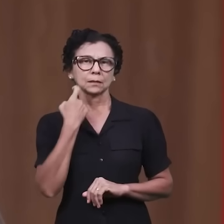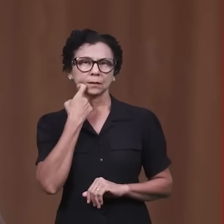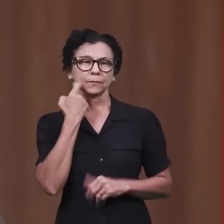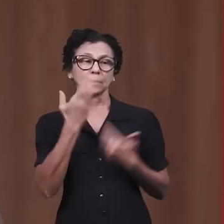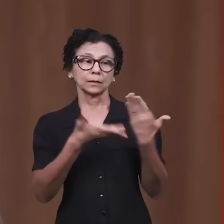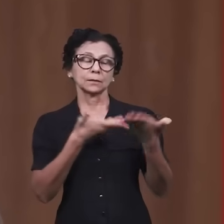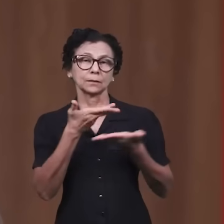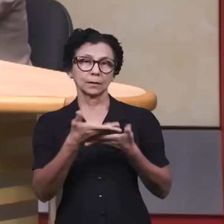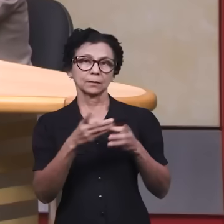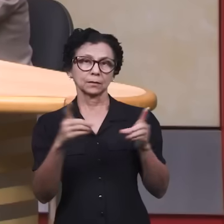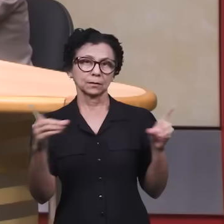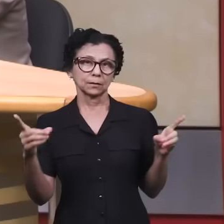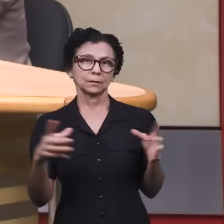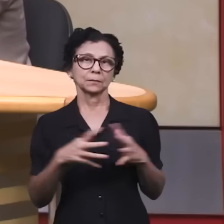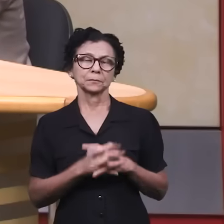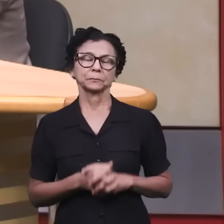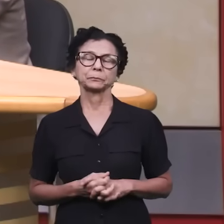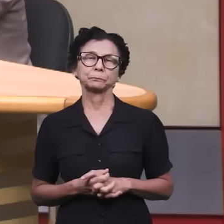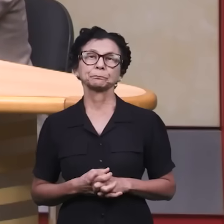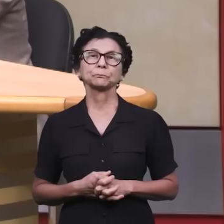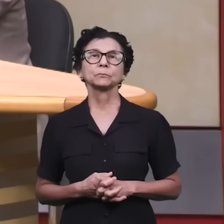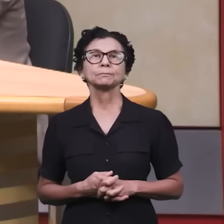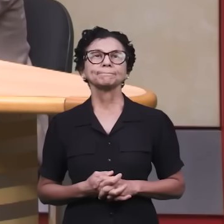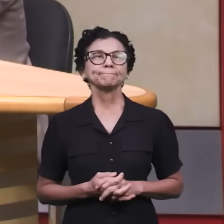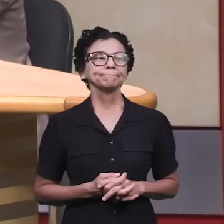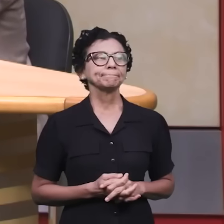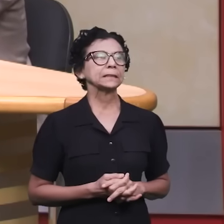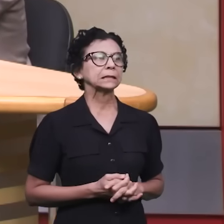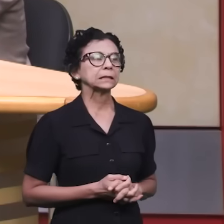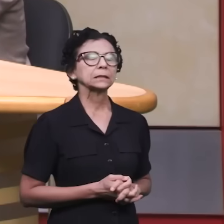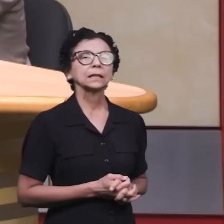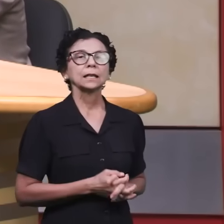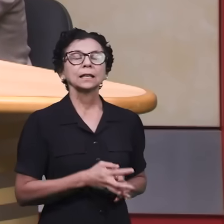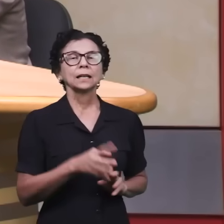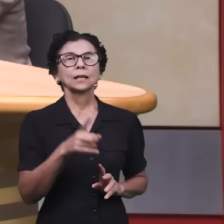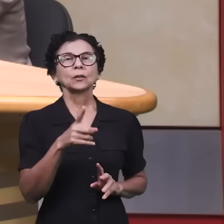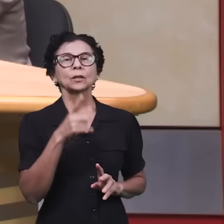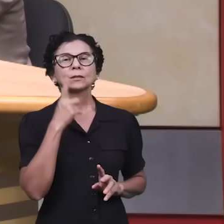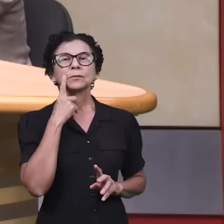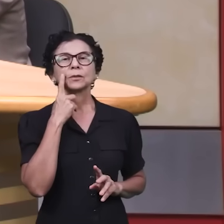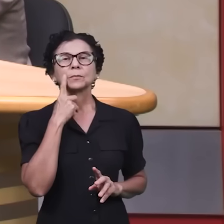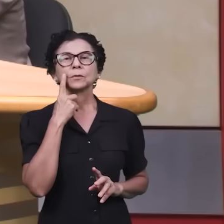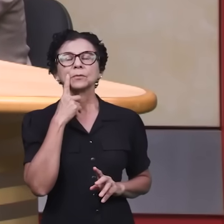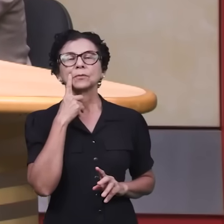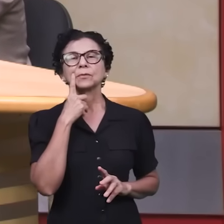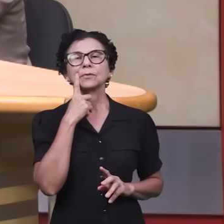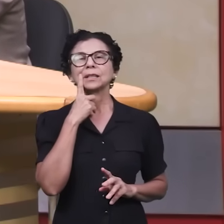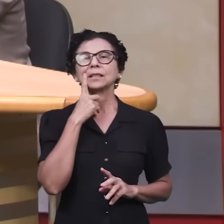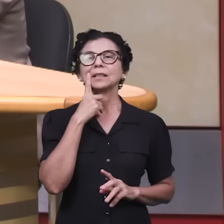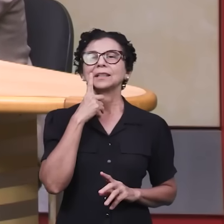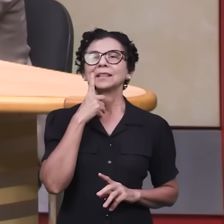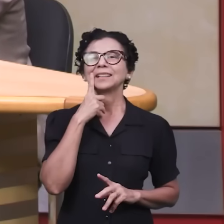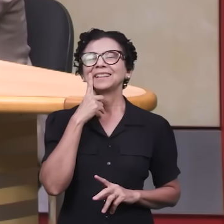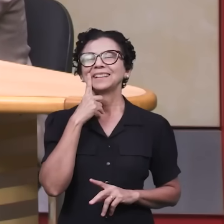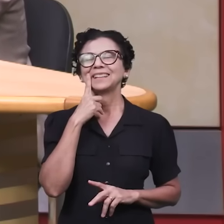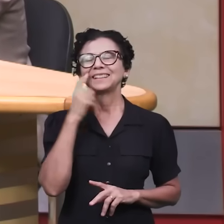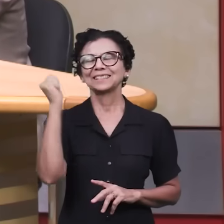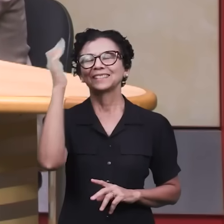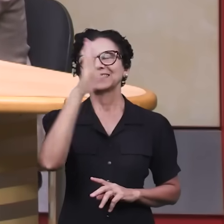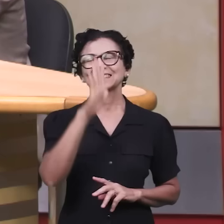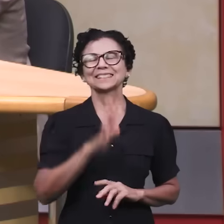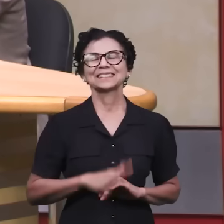que nós damos àquela igreja lá. Maravilha, né? Agora vamos puxar um pouquinho então aqui para o nosso exterior aqui do